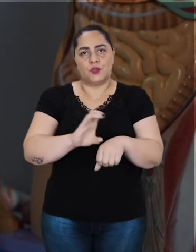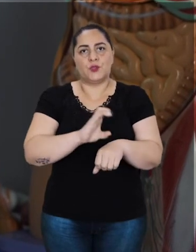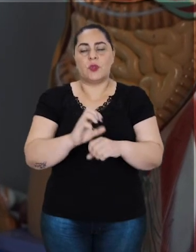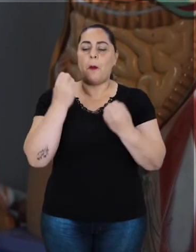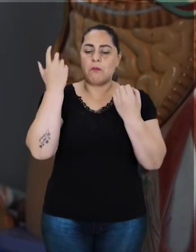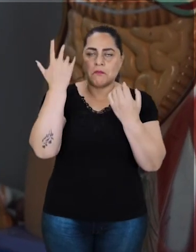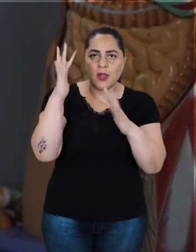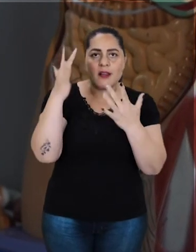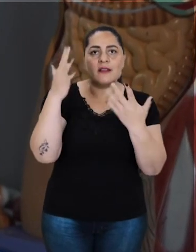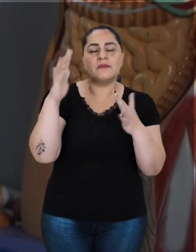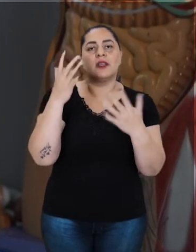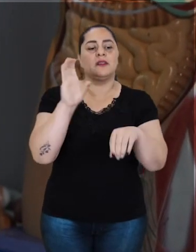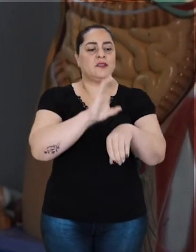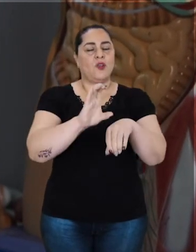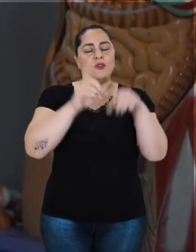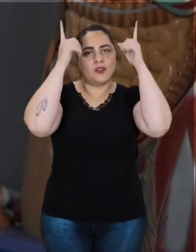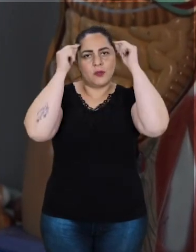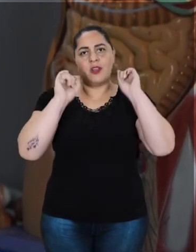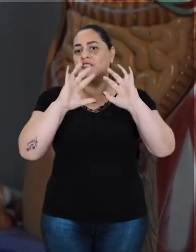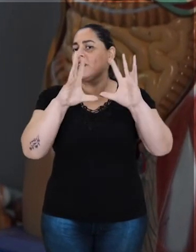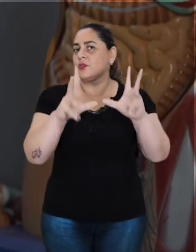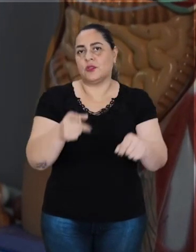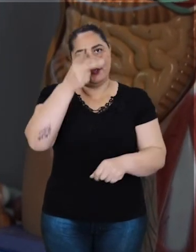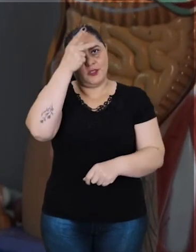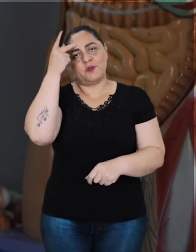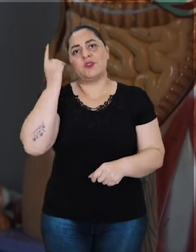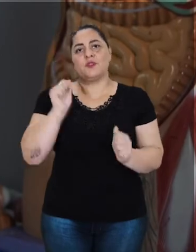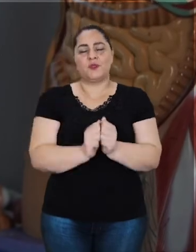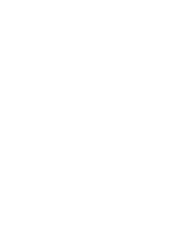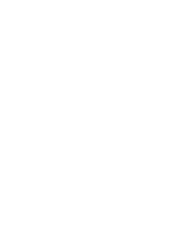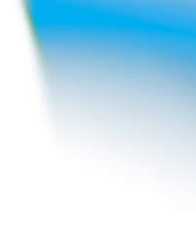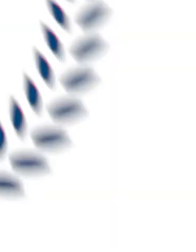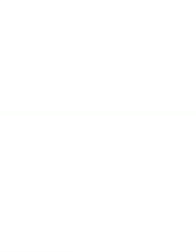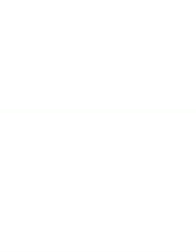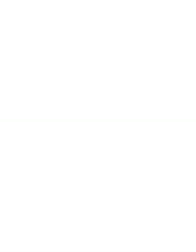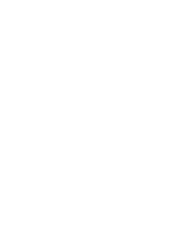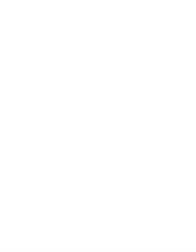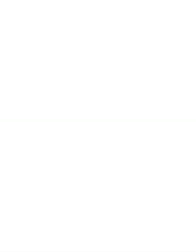instituição. Parabéns ao curso de enfermagem e a todos que fizeram parte dessa história.